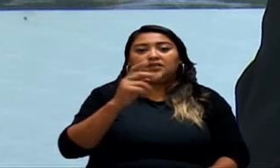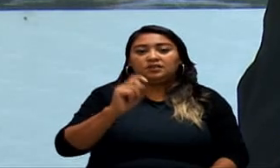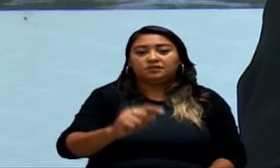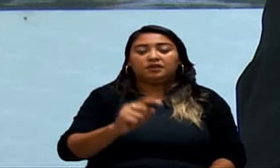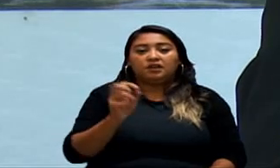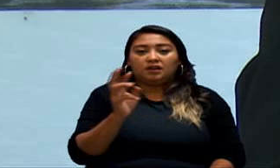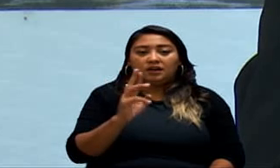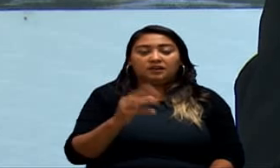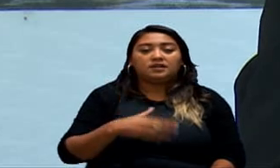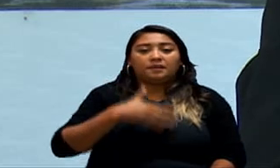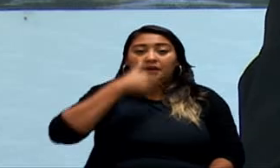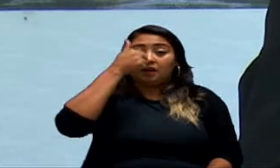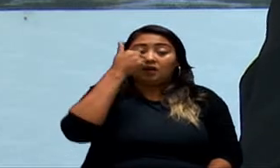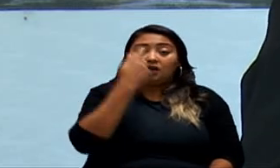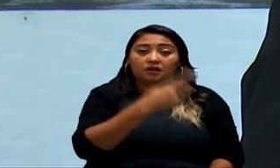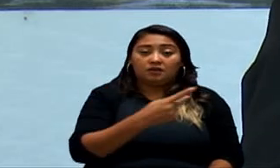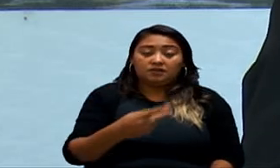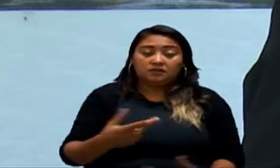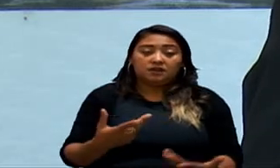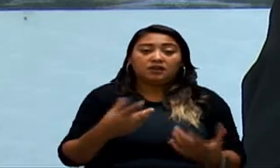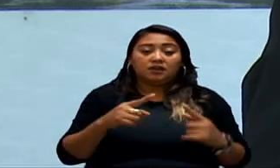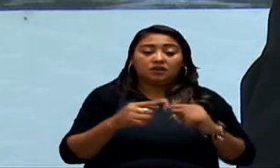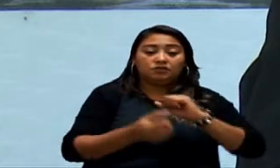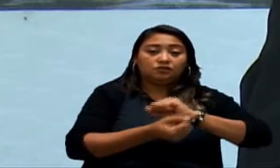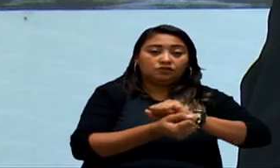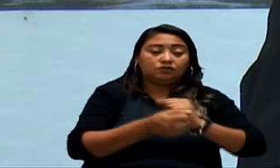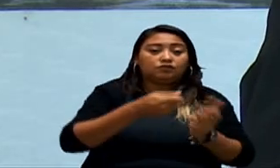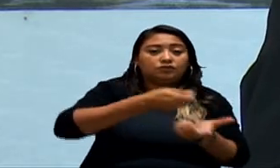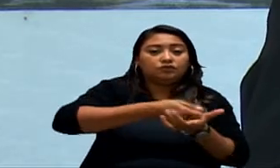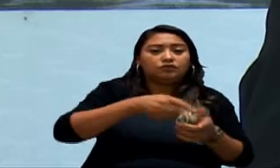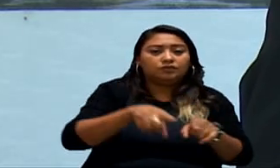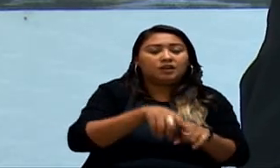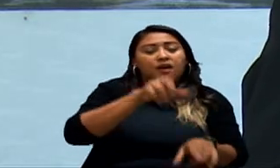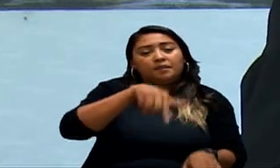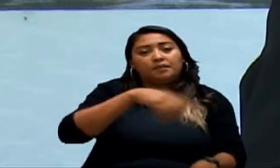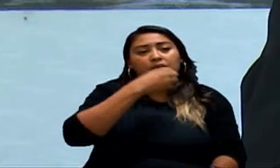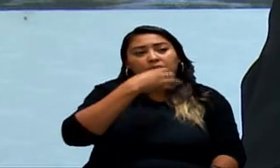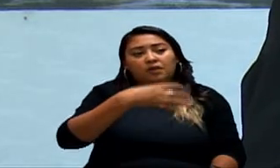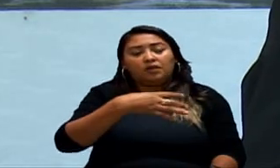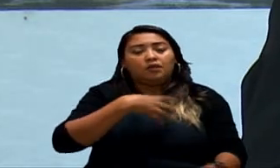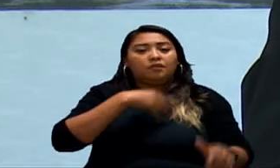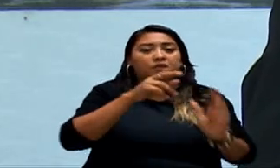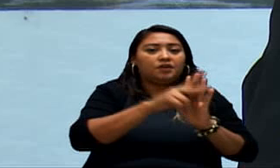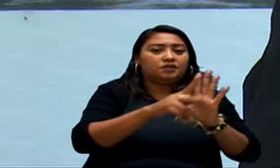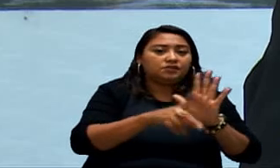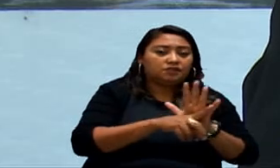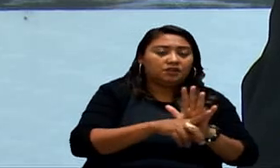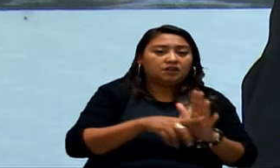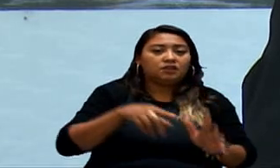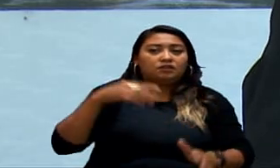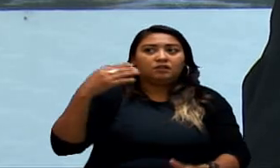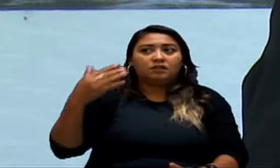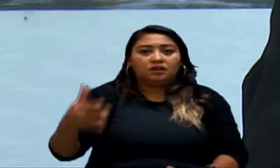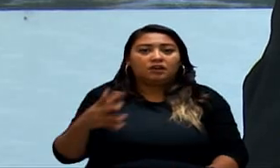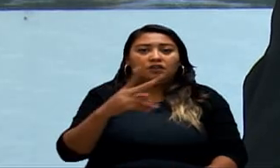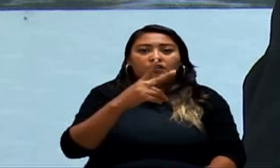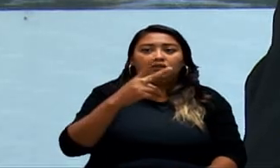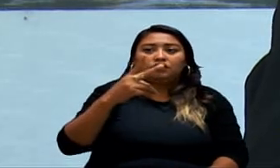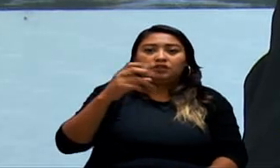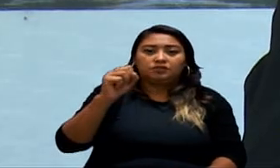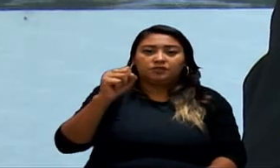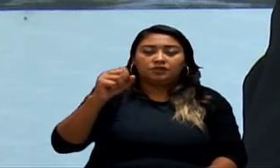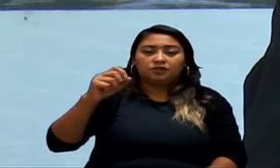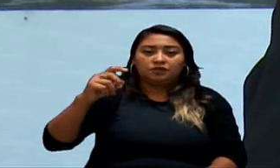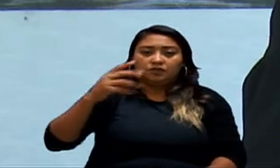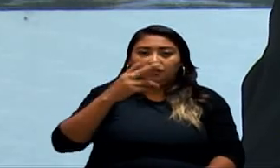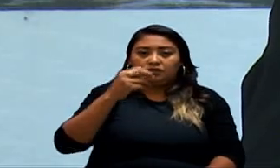assim. Sim. E agora se exige, inclusive, acompanhamento. Então, tudo isso é bom. O projeto, a lei do Iabico é de 2008. Depois eu